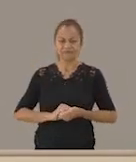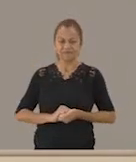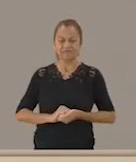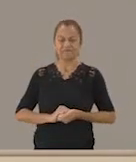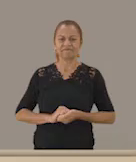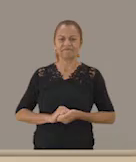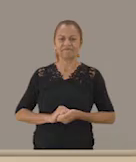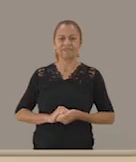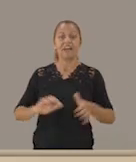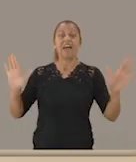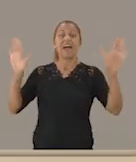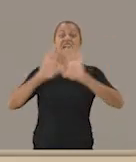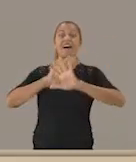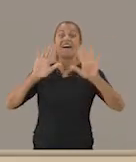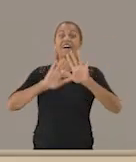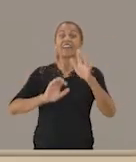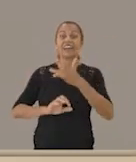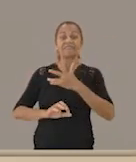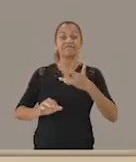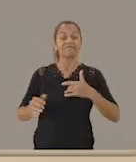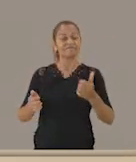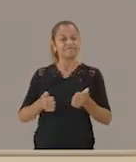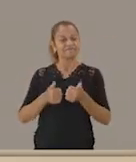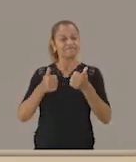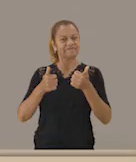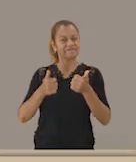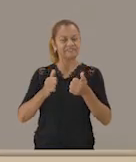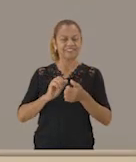Olá, pessoal do nono ano! Como vocês estão nessa semana?